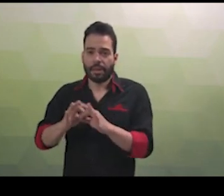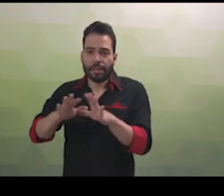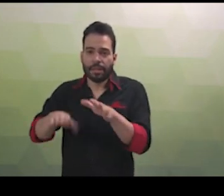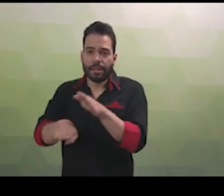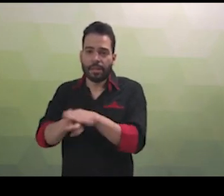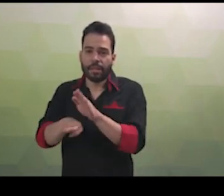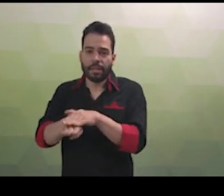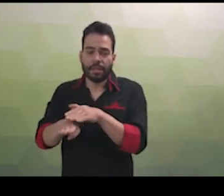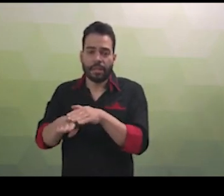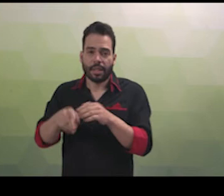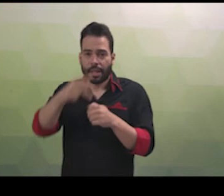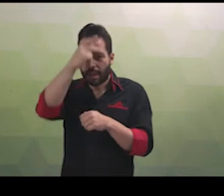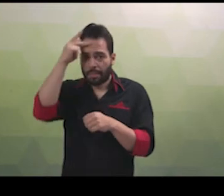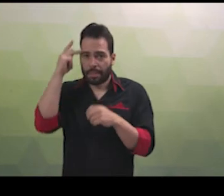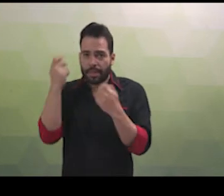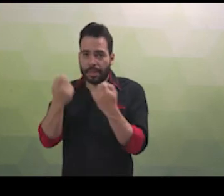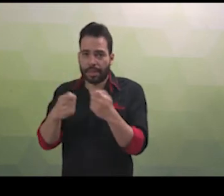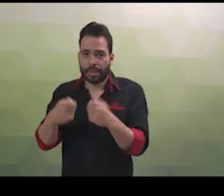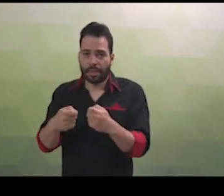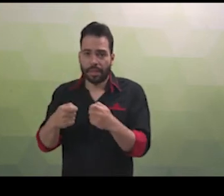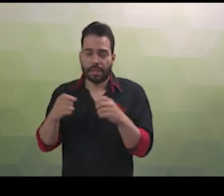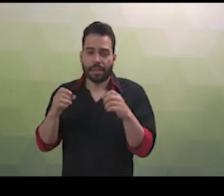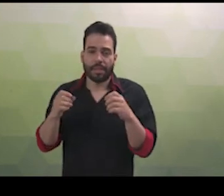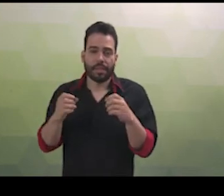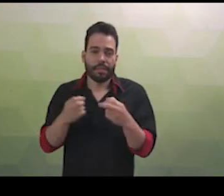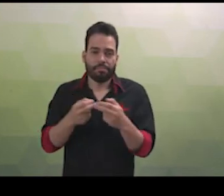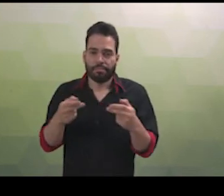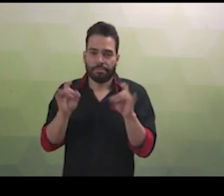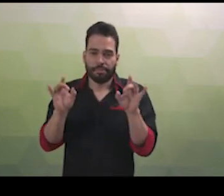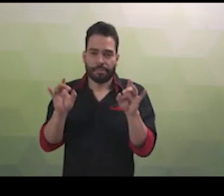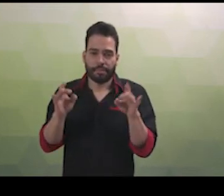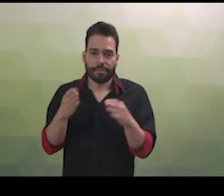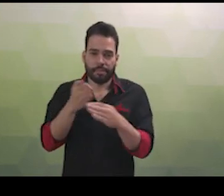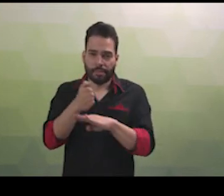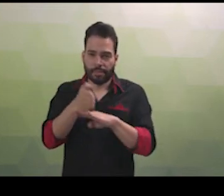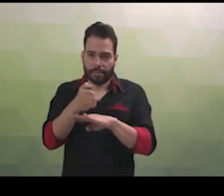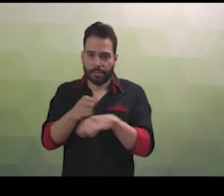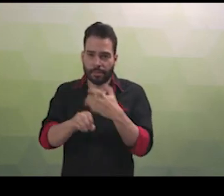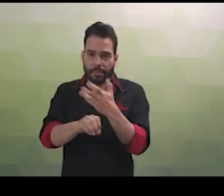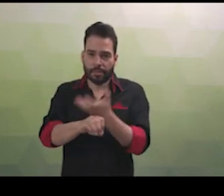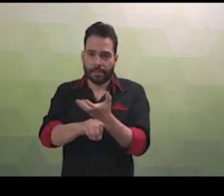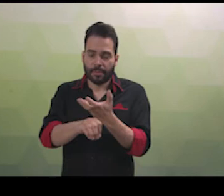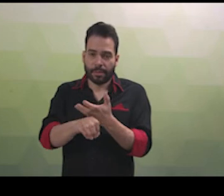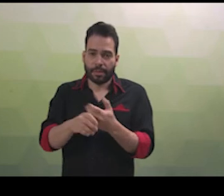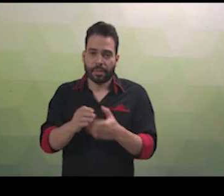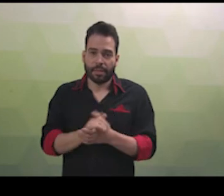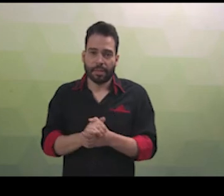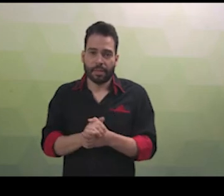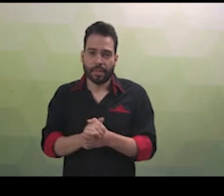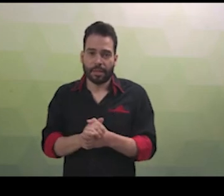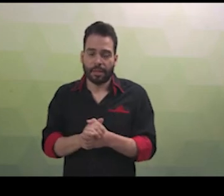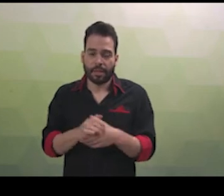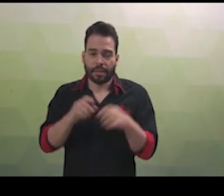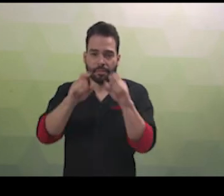independência e autonomia aos indivíduos que necessitam de serviços específicos para acessar o conteúdo